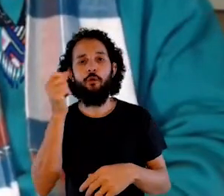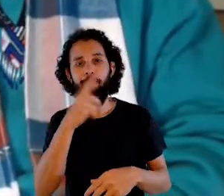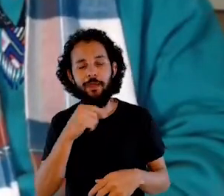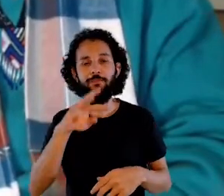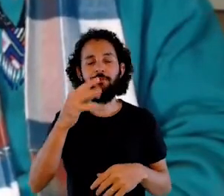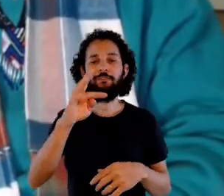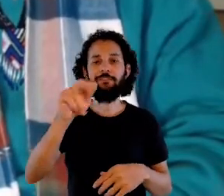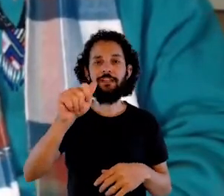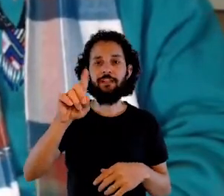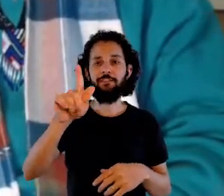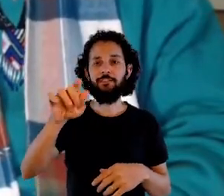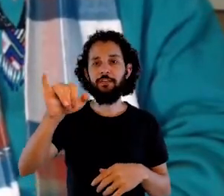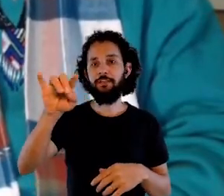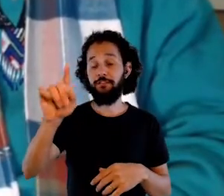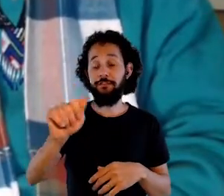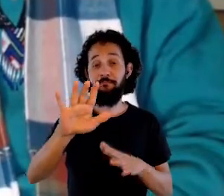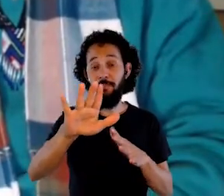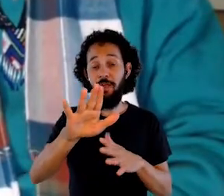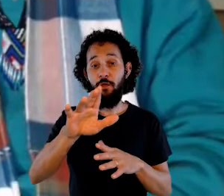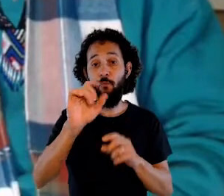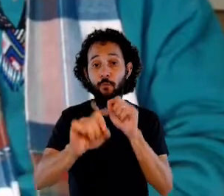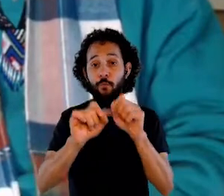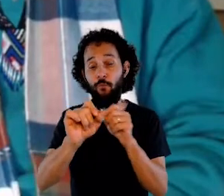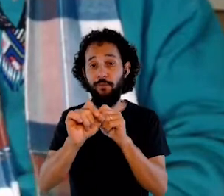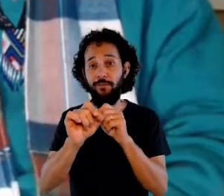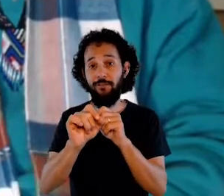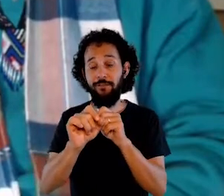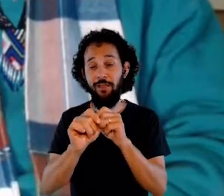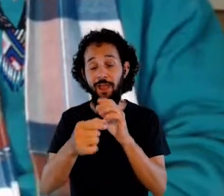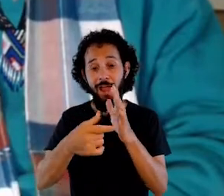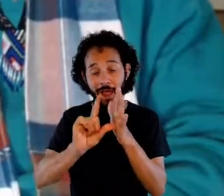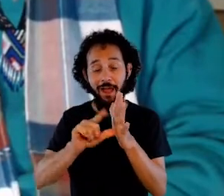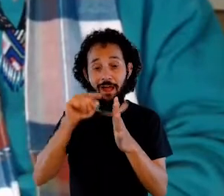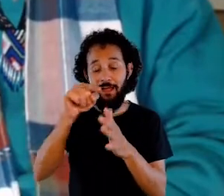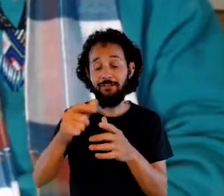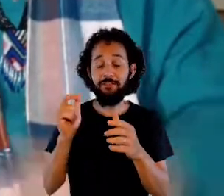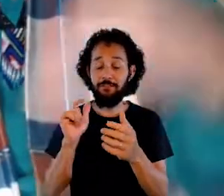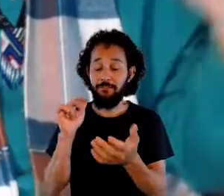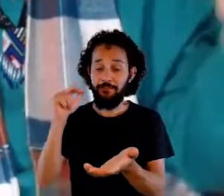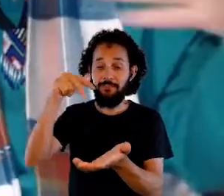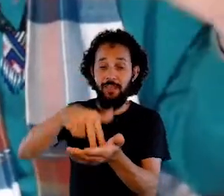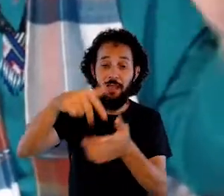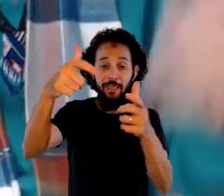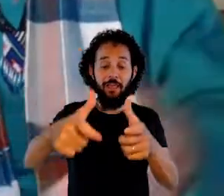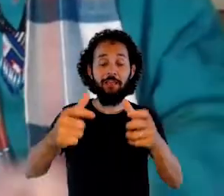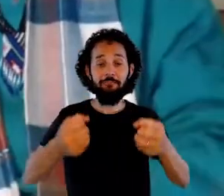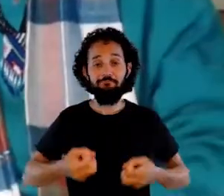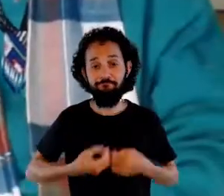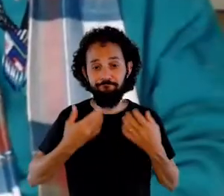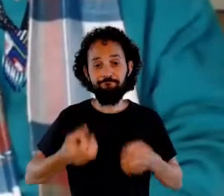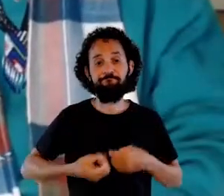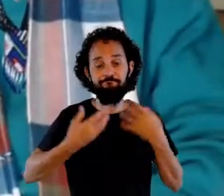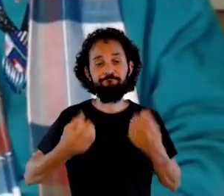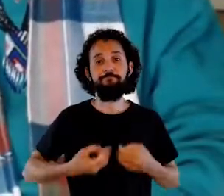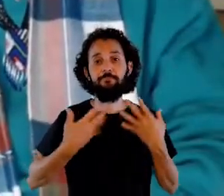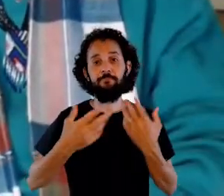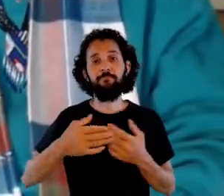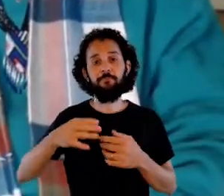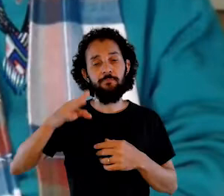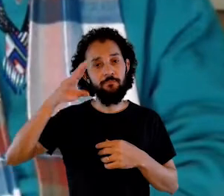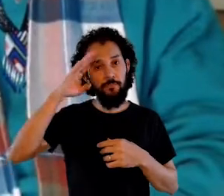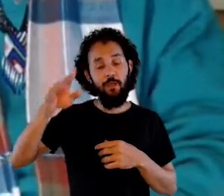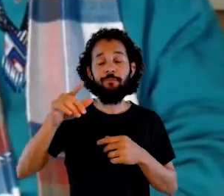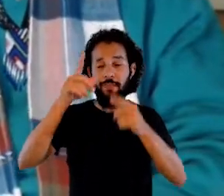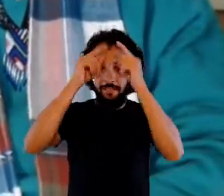antes mesmo de chegar nesse espaço da cena, essas manifestações artísticas aí, principalmente na Grécia, elas aconteciam no meio